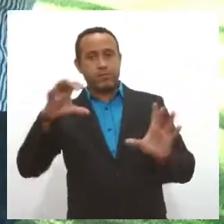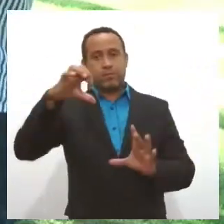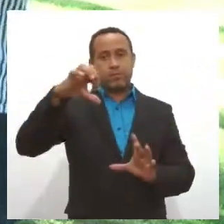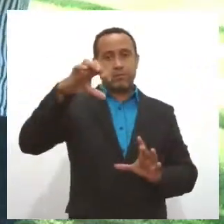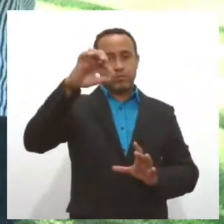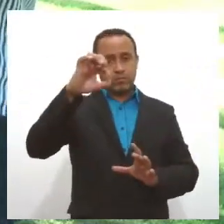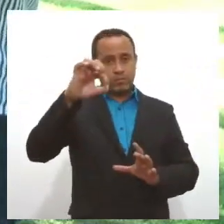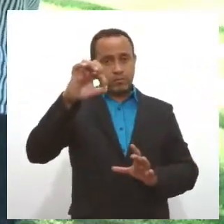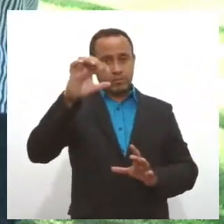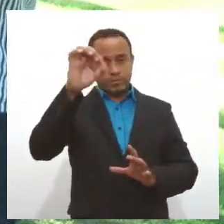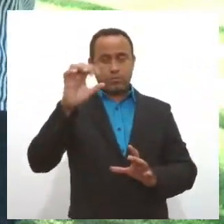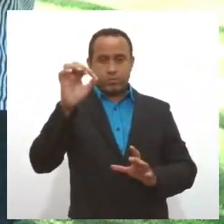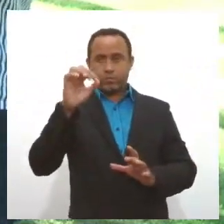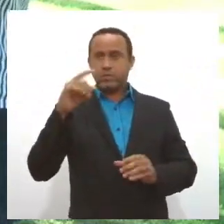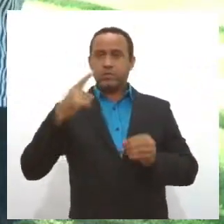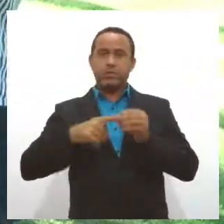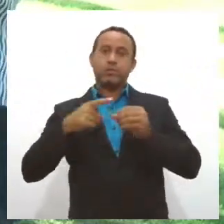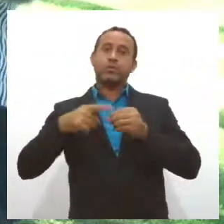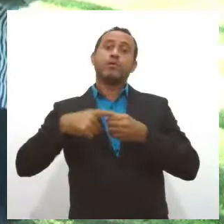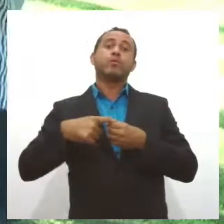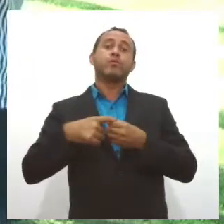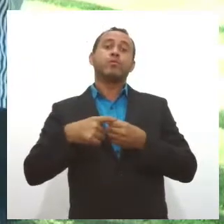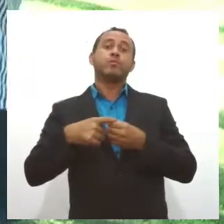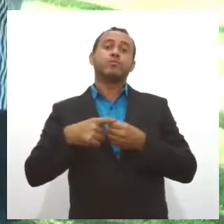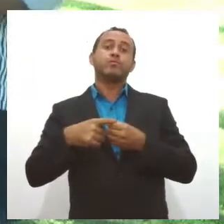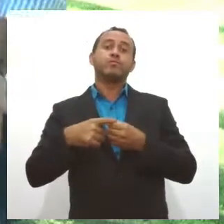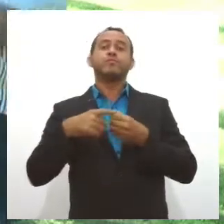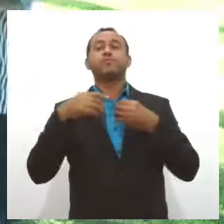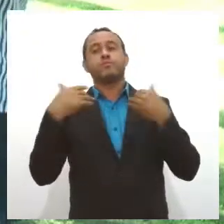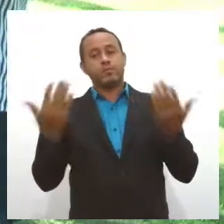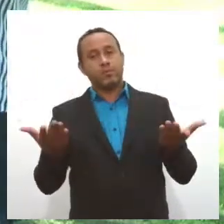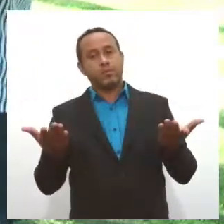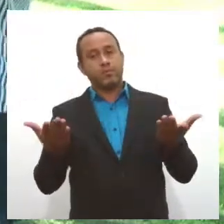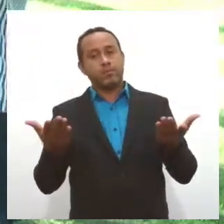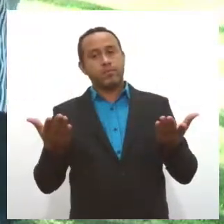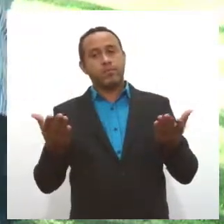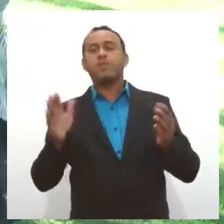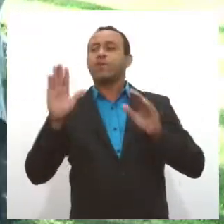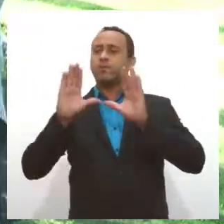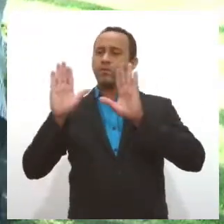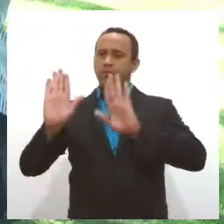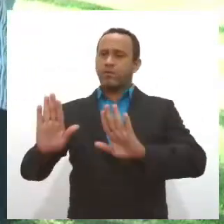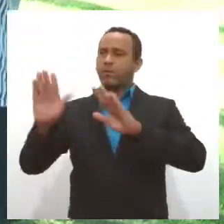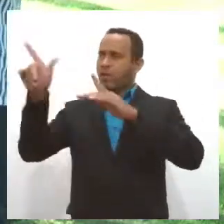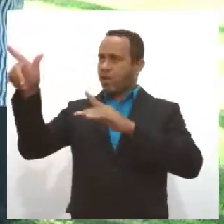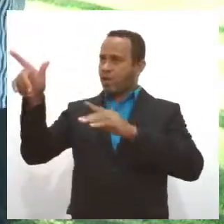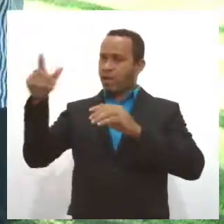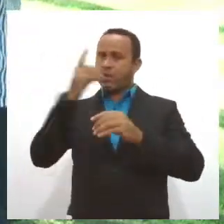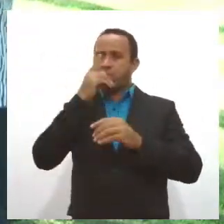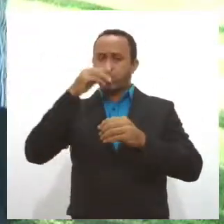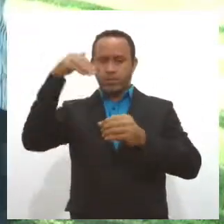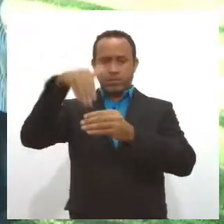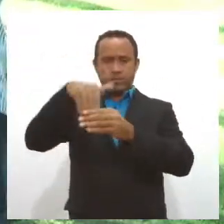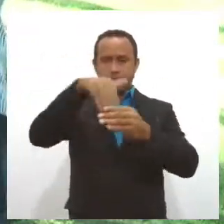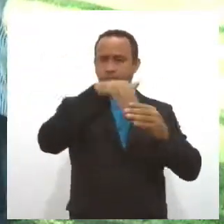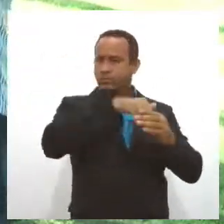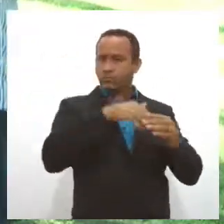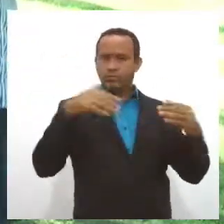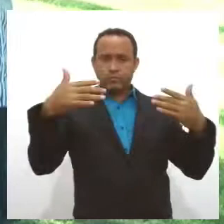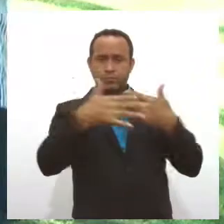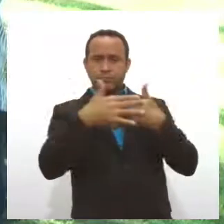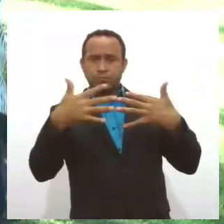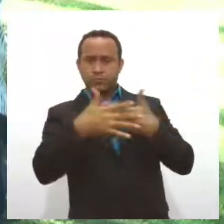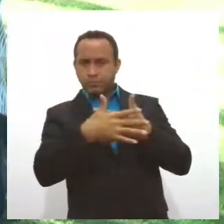dos feirantes vêm do interior, né, então eles terão a possibilidade de ficarem, né, em suas respectivas cidades,